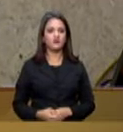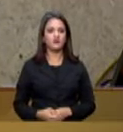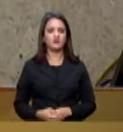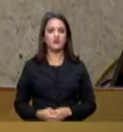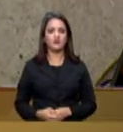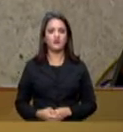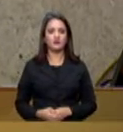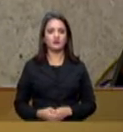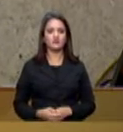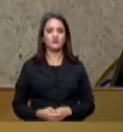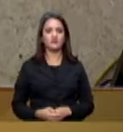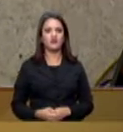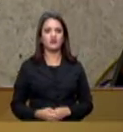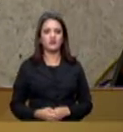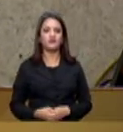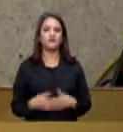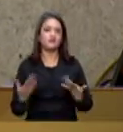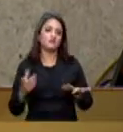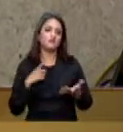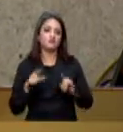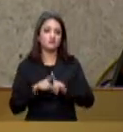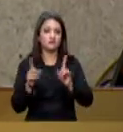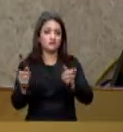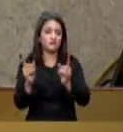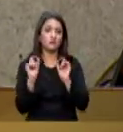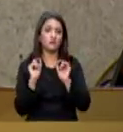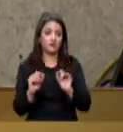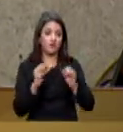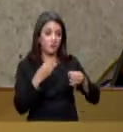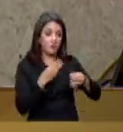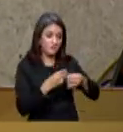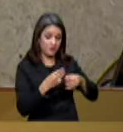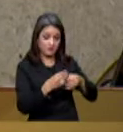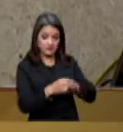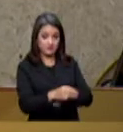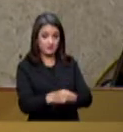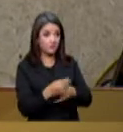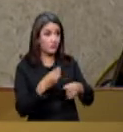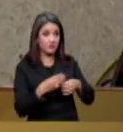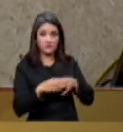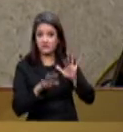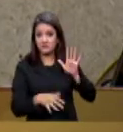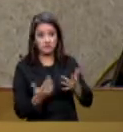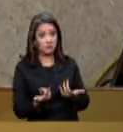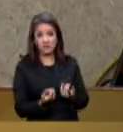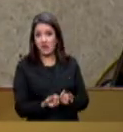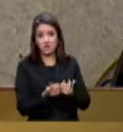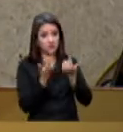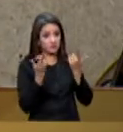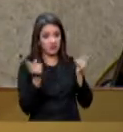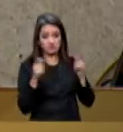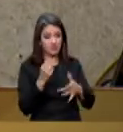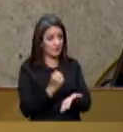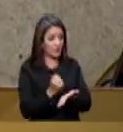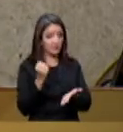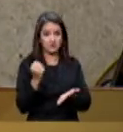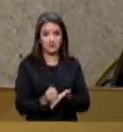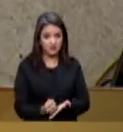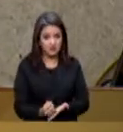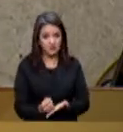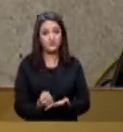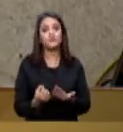na DI, é que não adianta autodeterminação de um município que não tem condições. Mutatis mutandis é a mesma coisa que